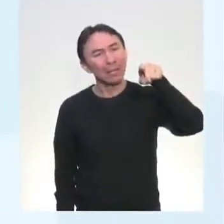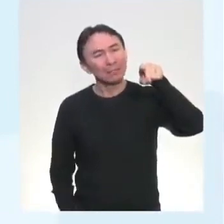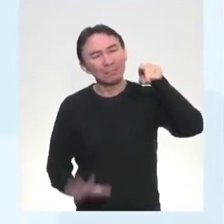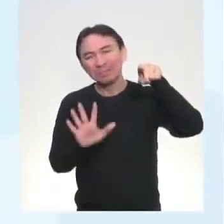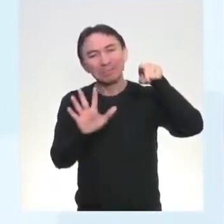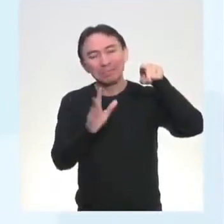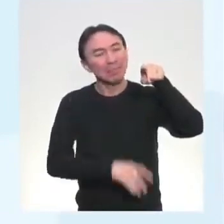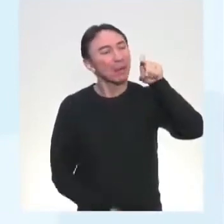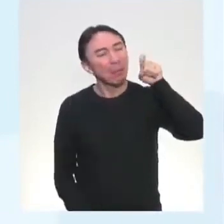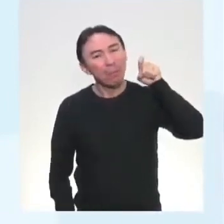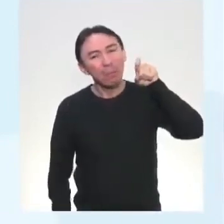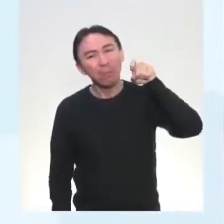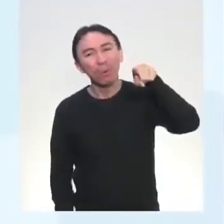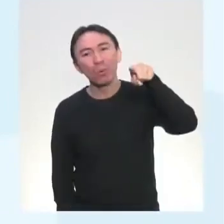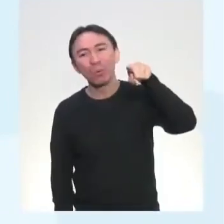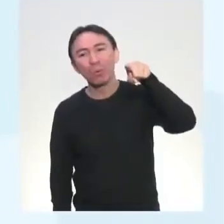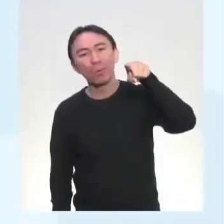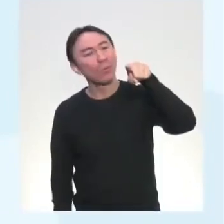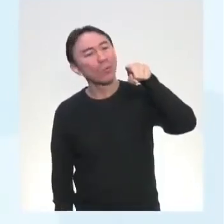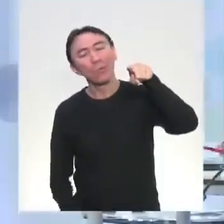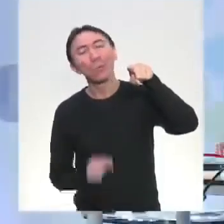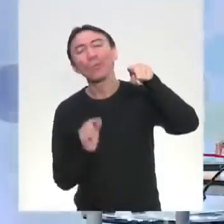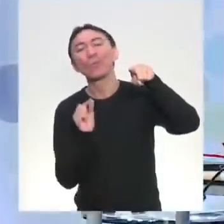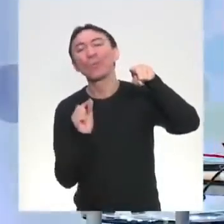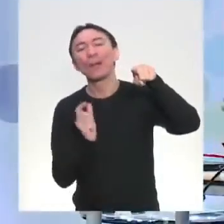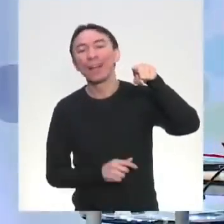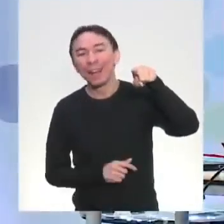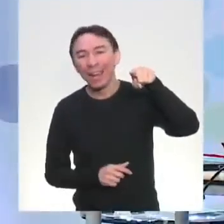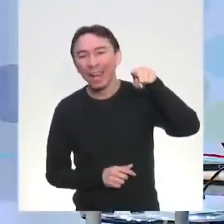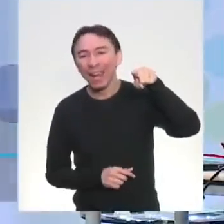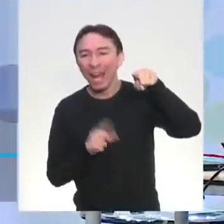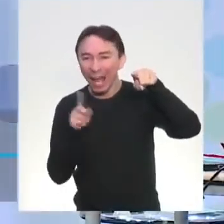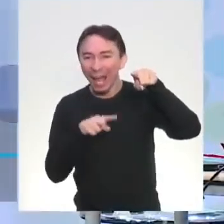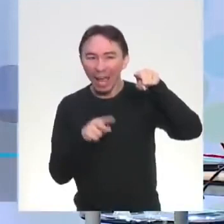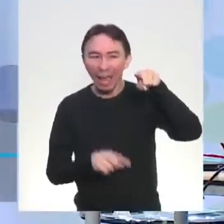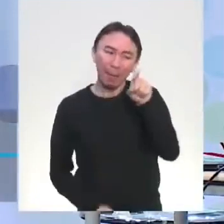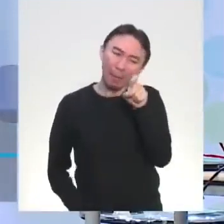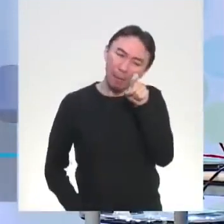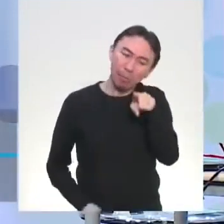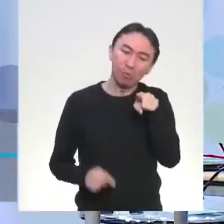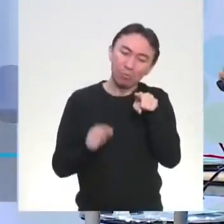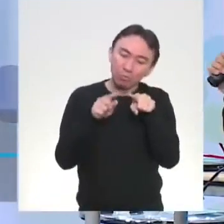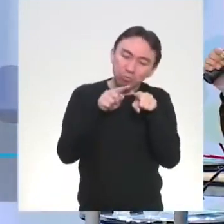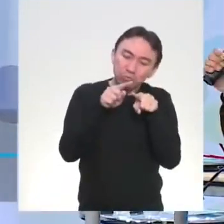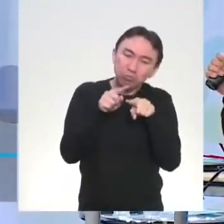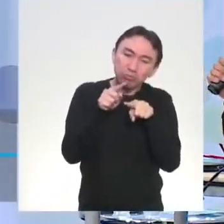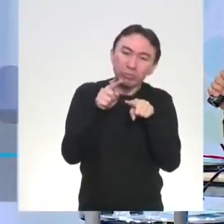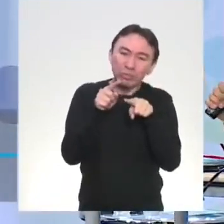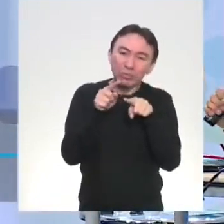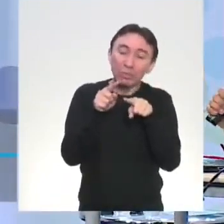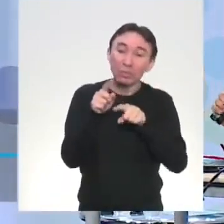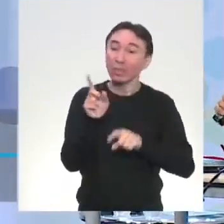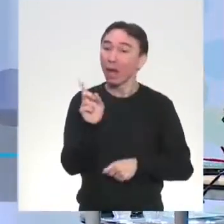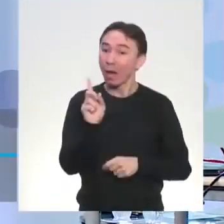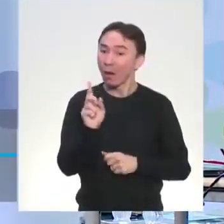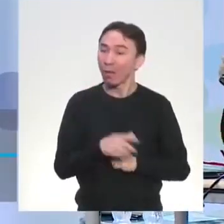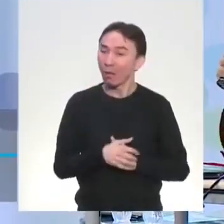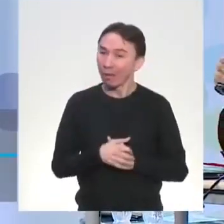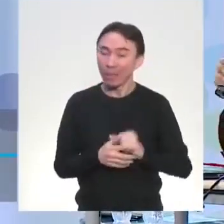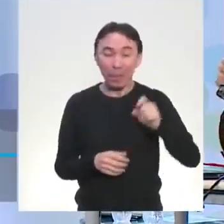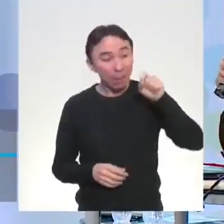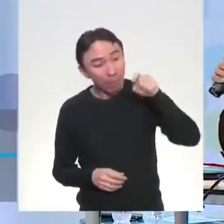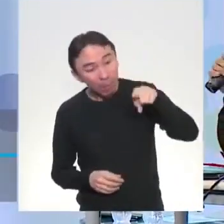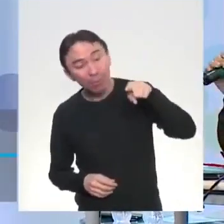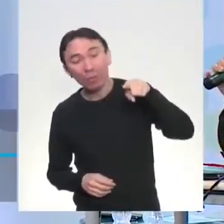né? O ponto, gente, não é a bolinha marcada pela caneta, né? Um ponto é um lugar. Quando a gente pensa